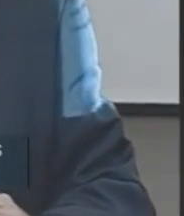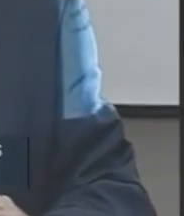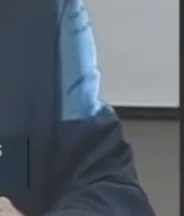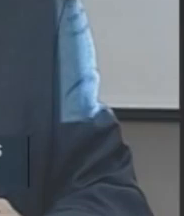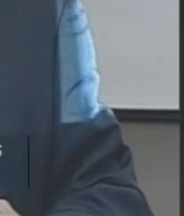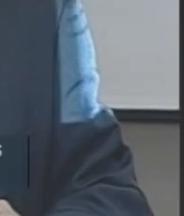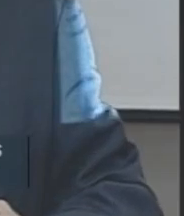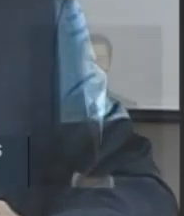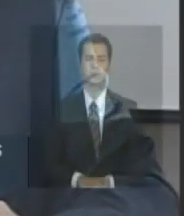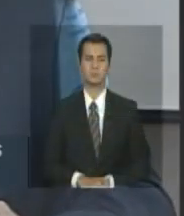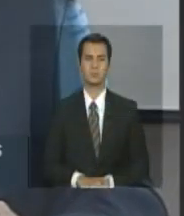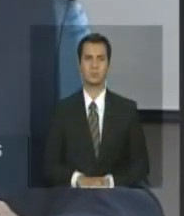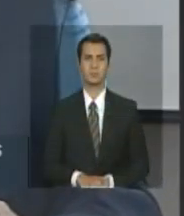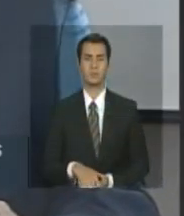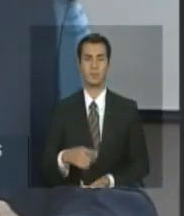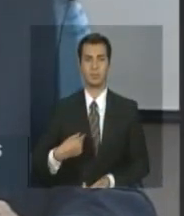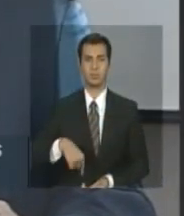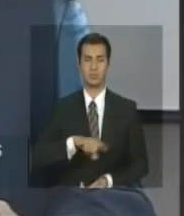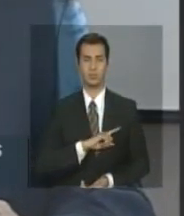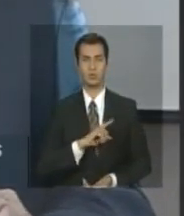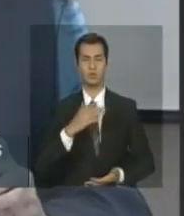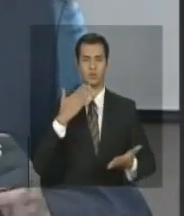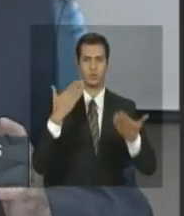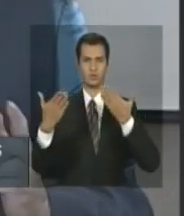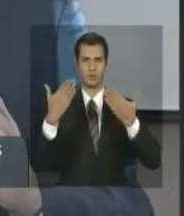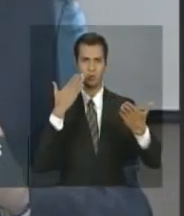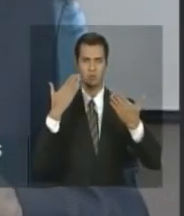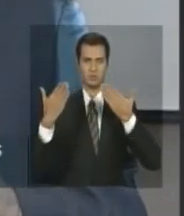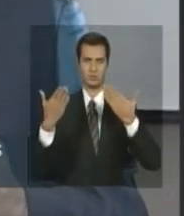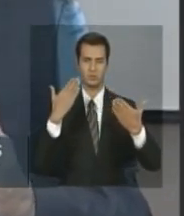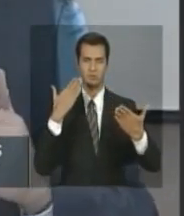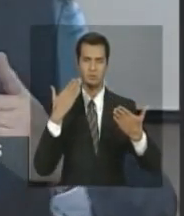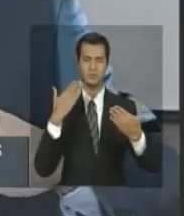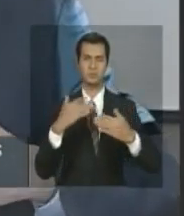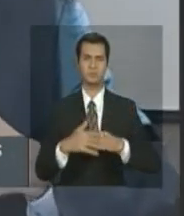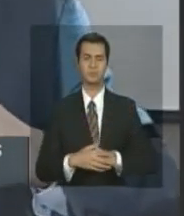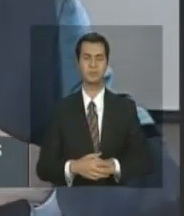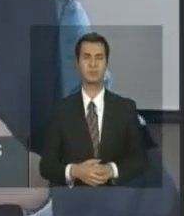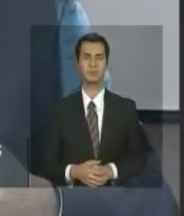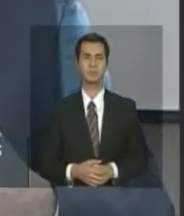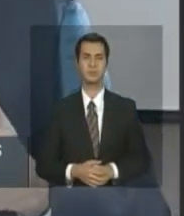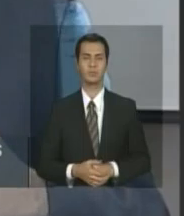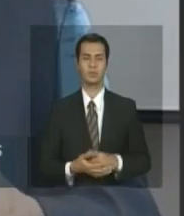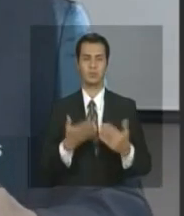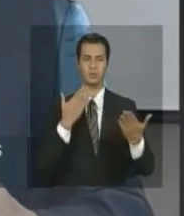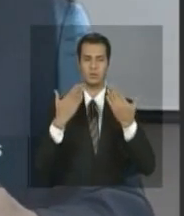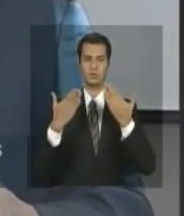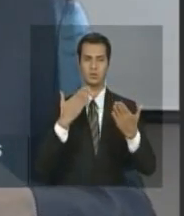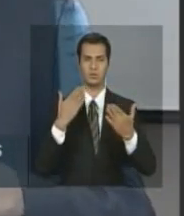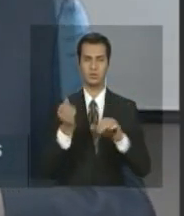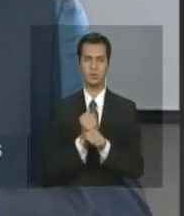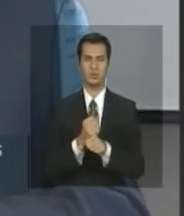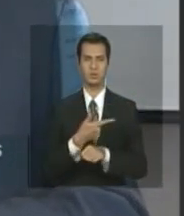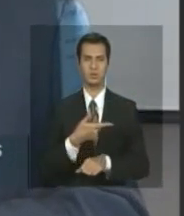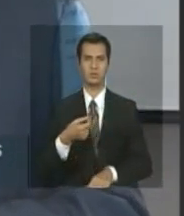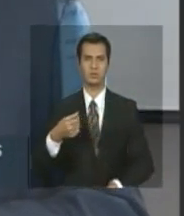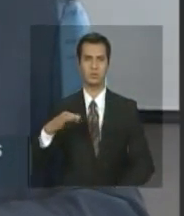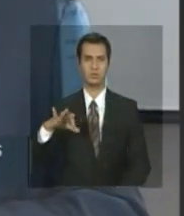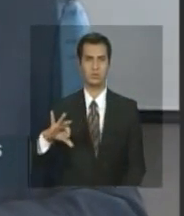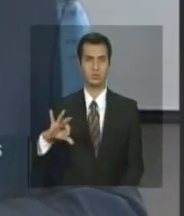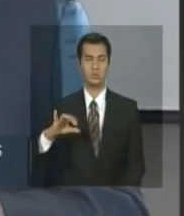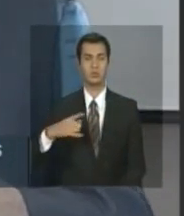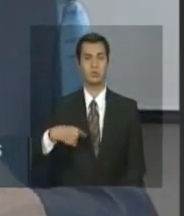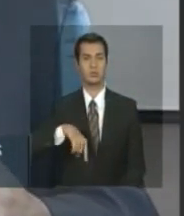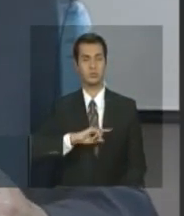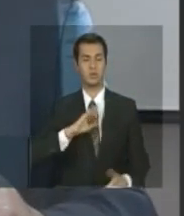caso, tá certo? Quando nós comparamos de dois pontos, o valor obtido em 2009, comparamos